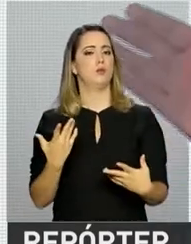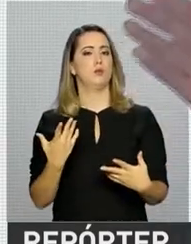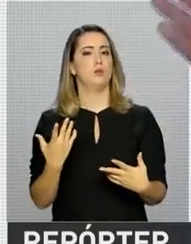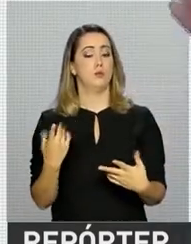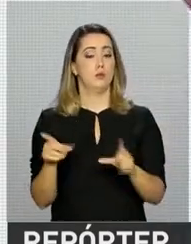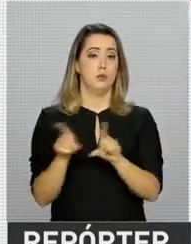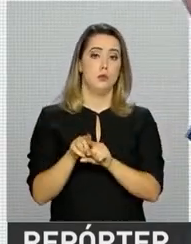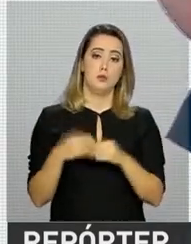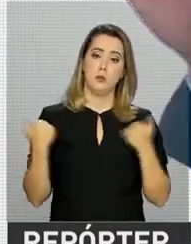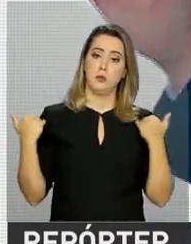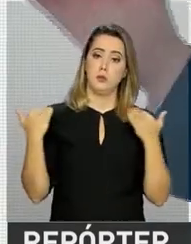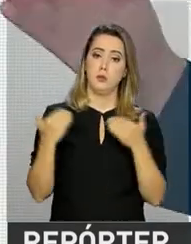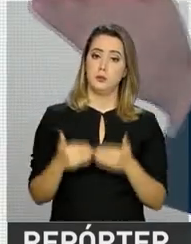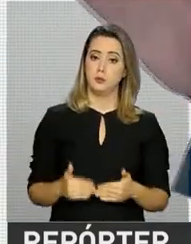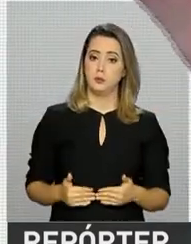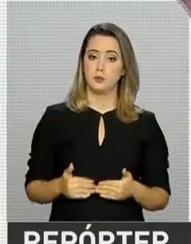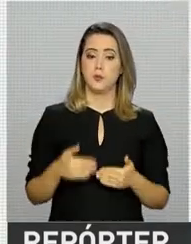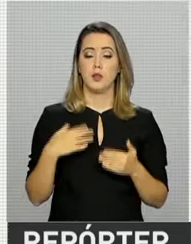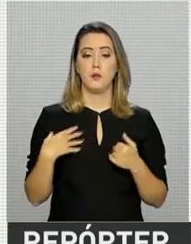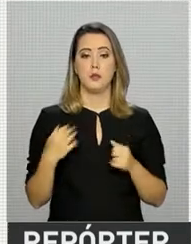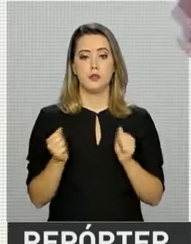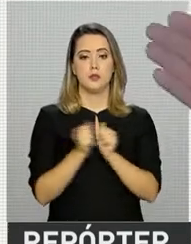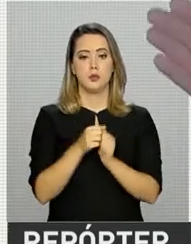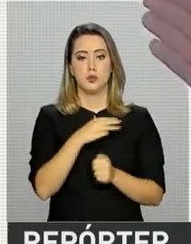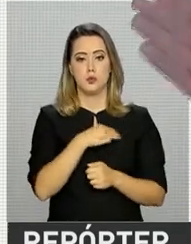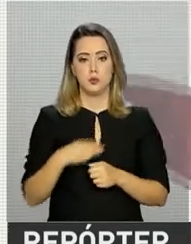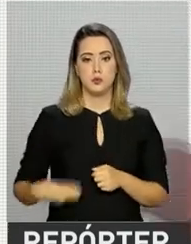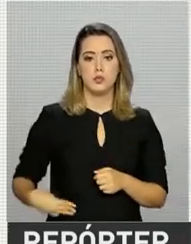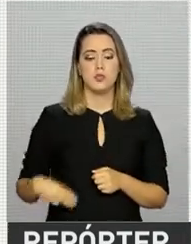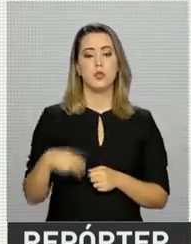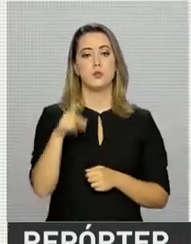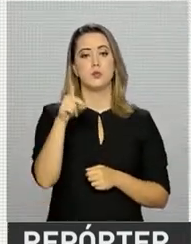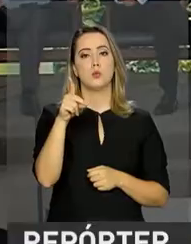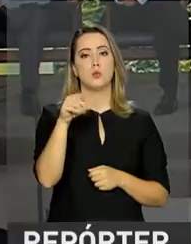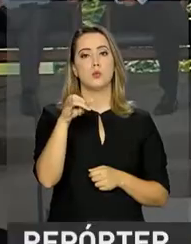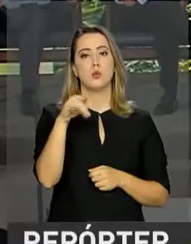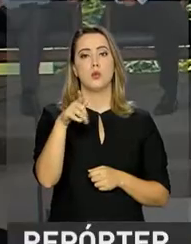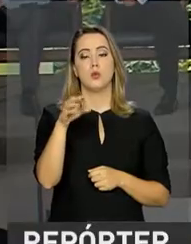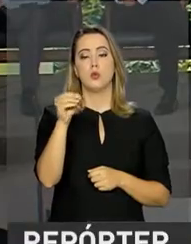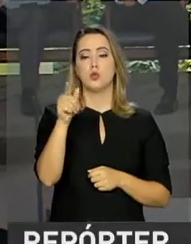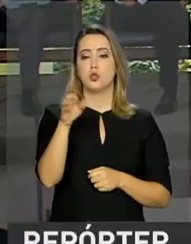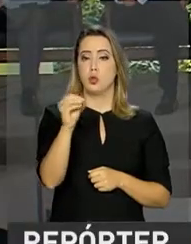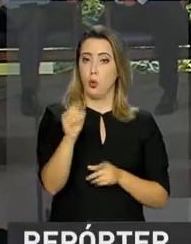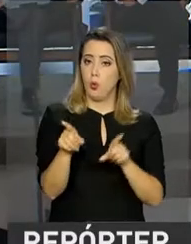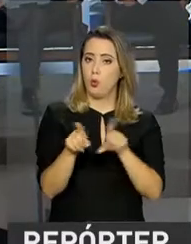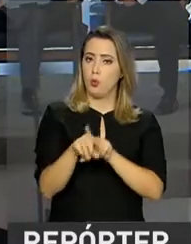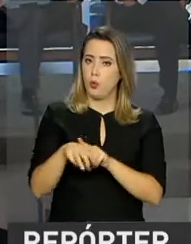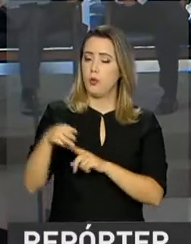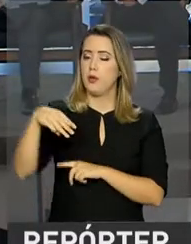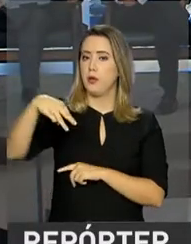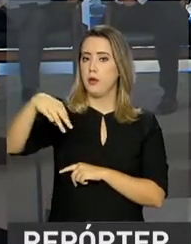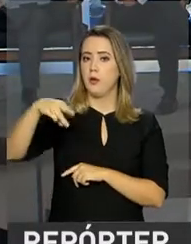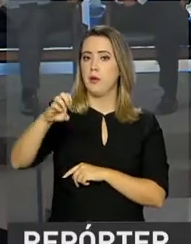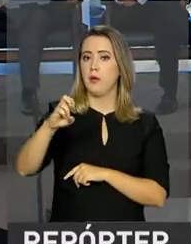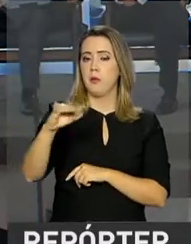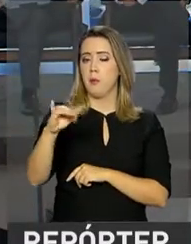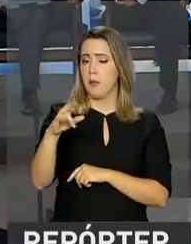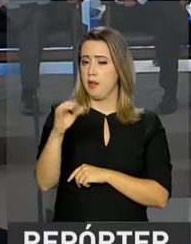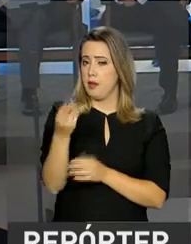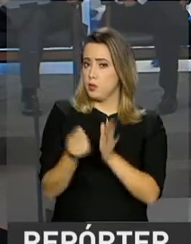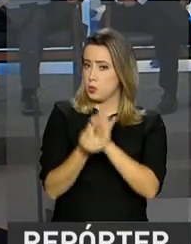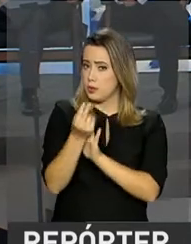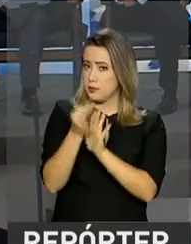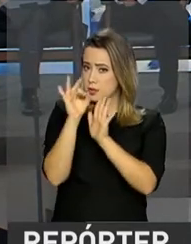presença do ministro Diogo e do ministro Meirelles aqui nos asseguram, com orçamento